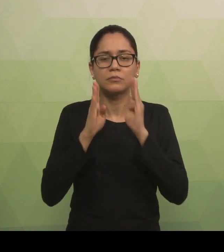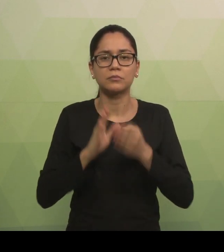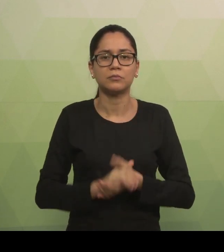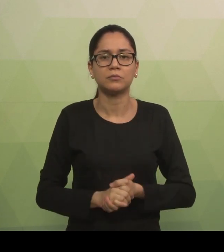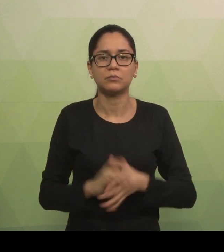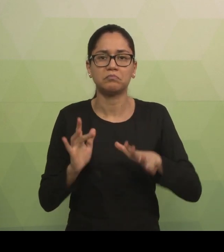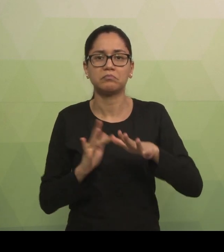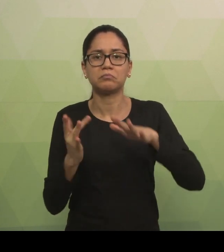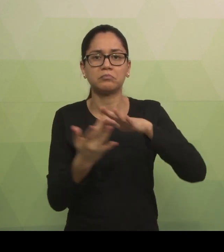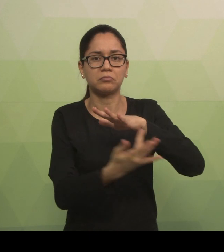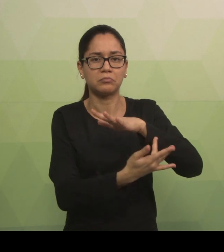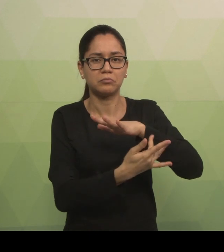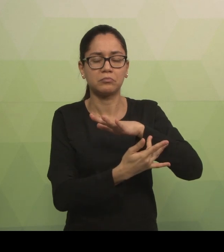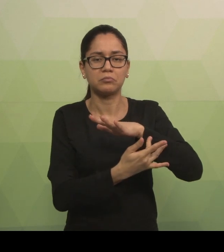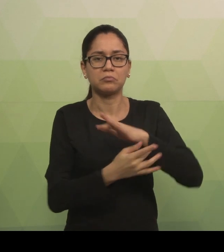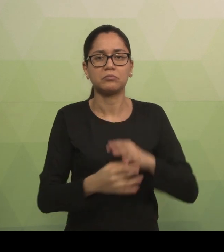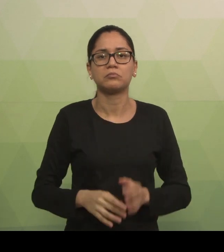nós conhecemos hoje.